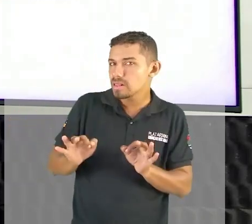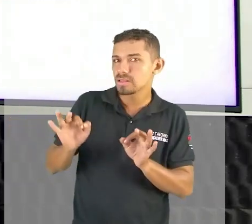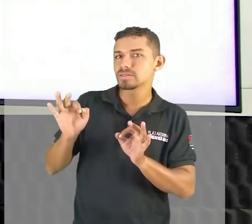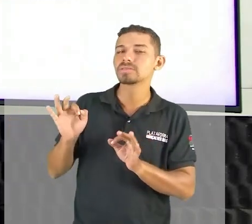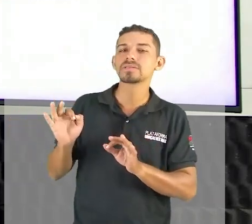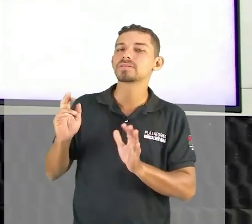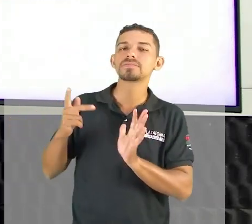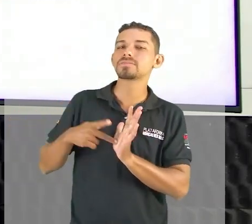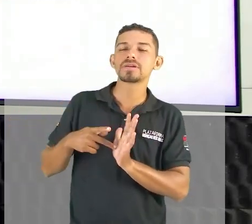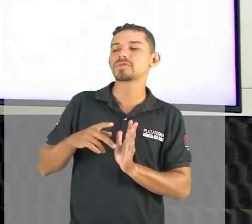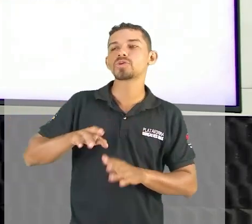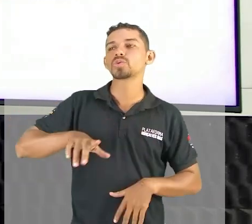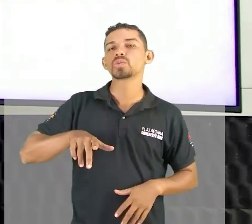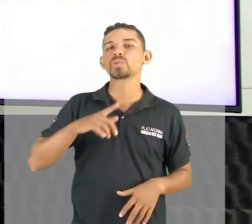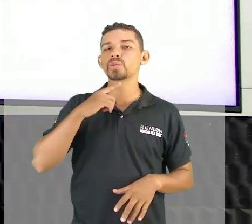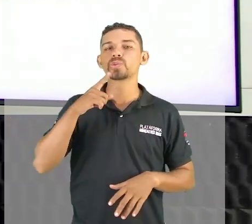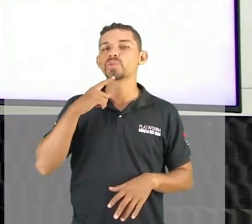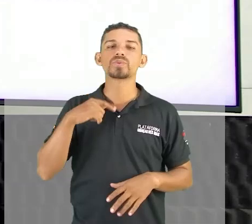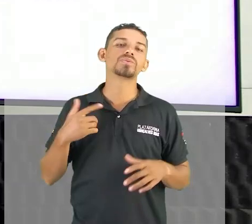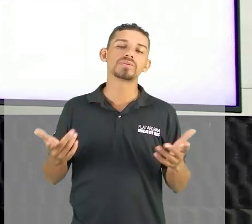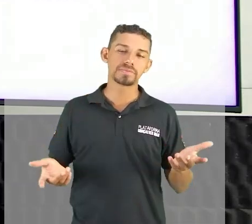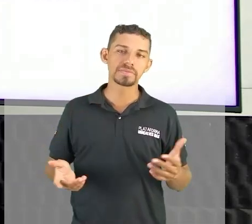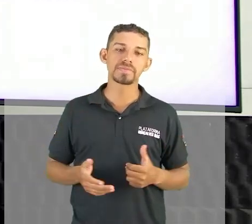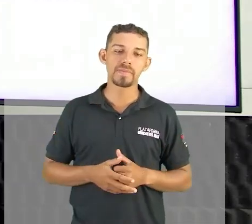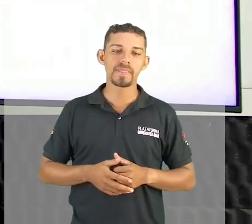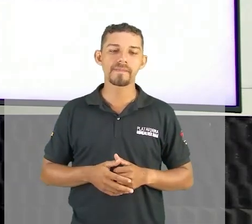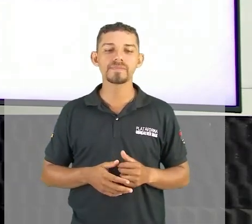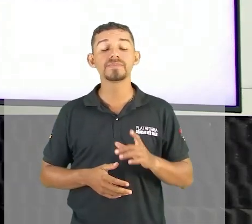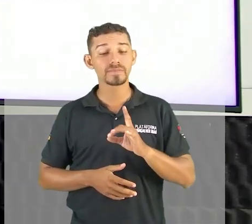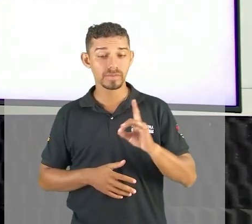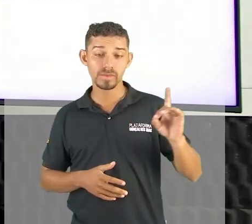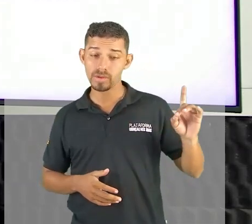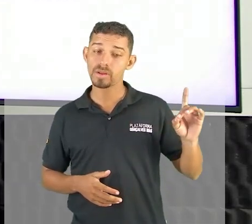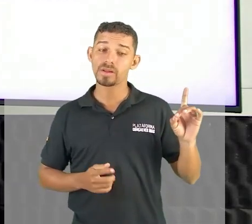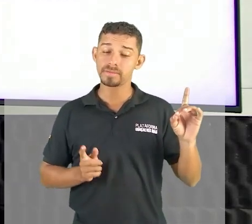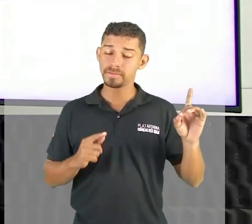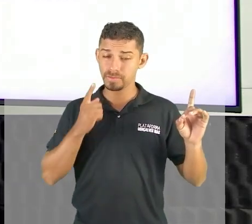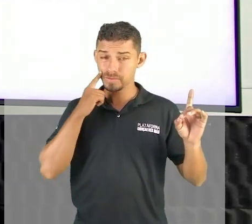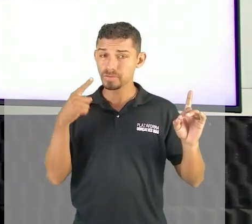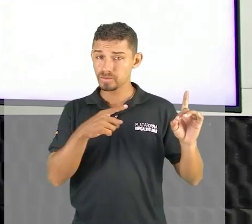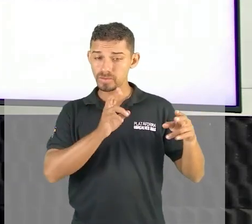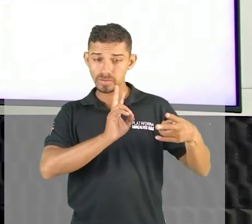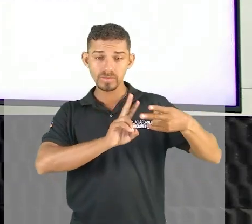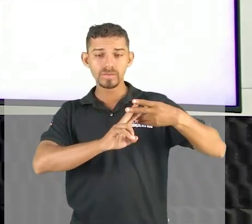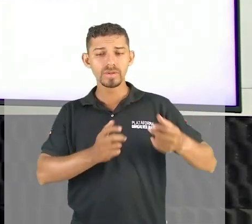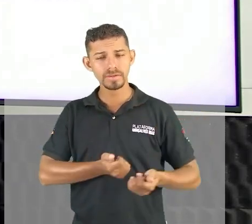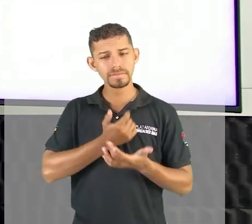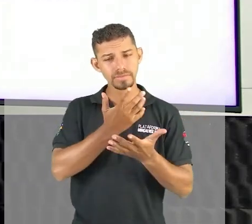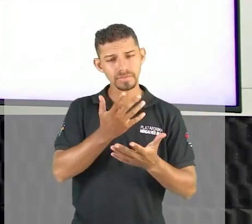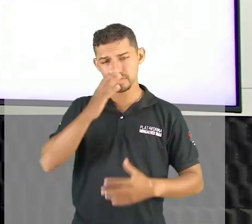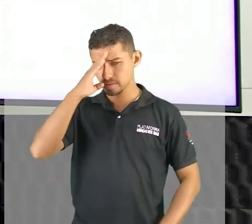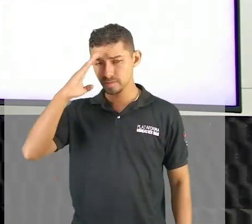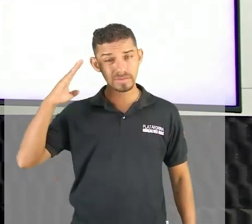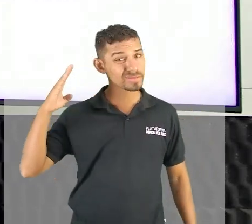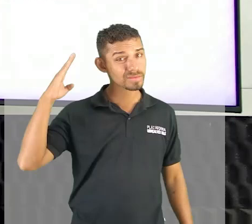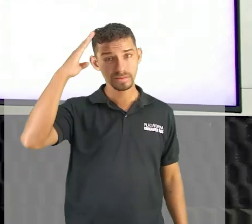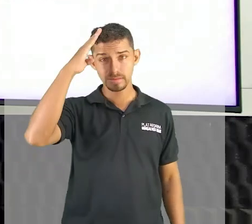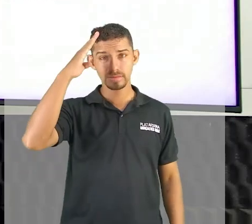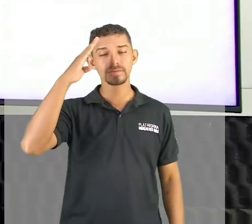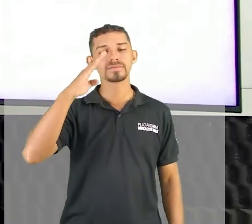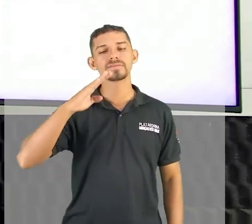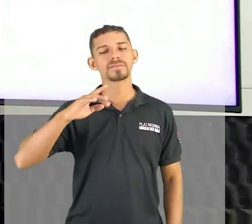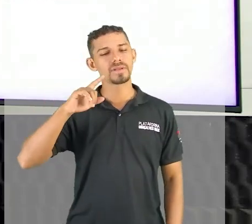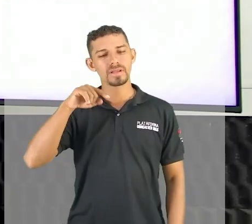sendo muito incisivo em relação a essa afirmação então não pode ser o nosso gabarito letra e esse recurso expressivo se tornou o principal meio de